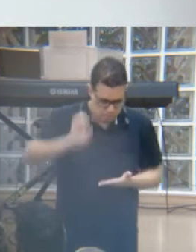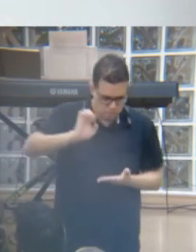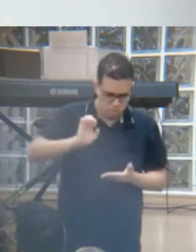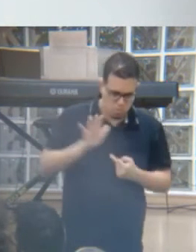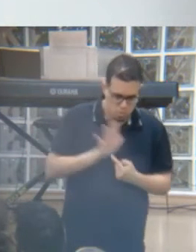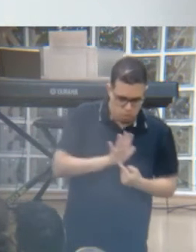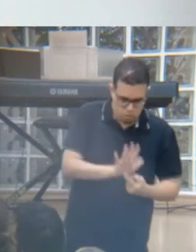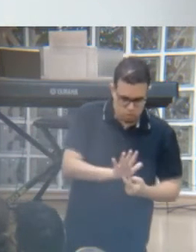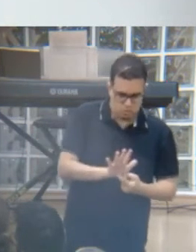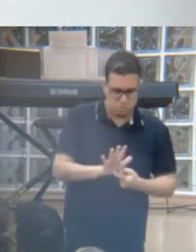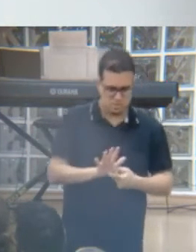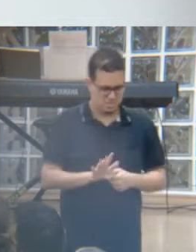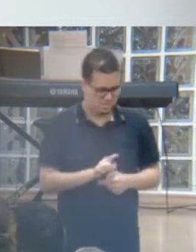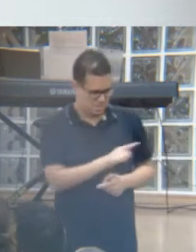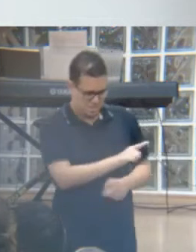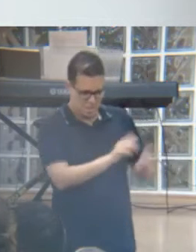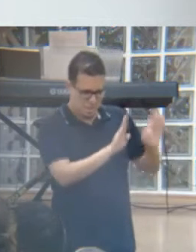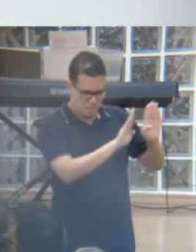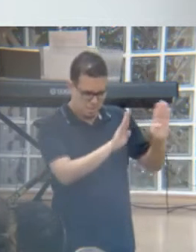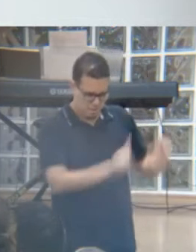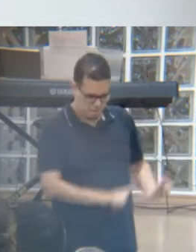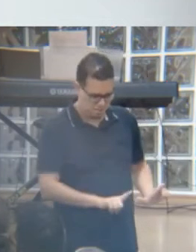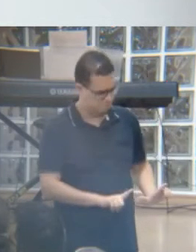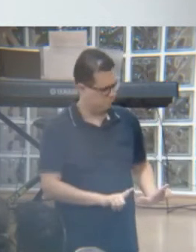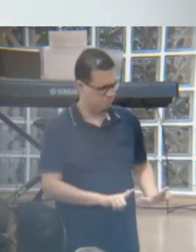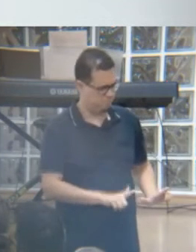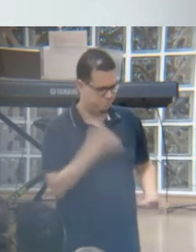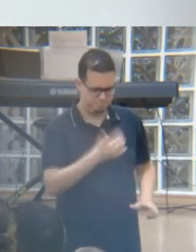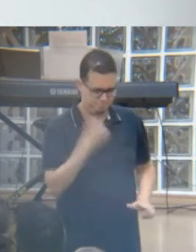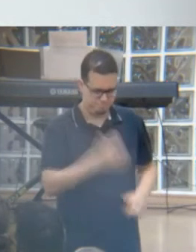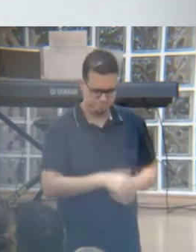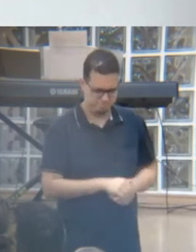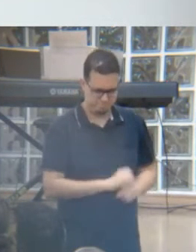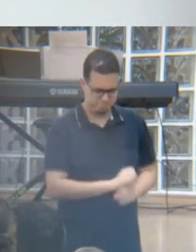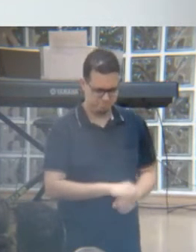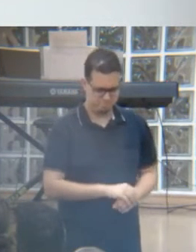de Baal e a nulidade daqueles que o servem.